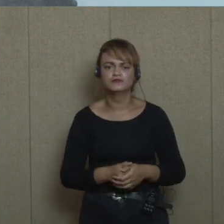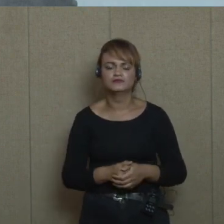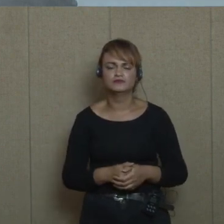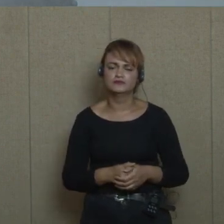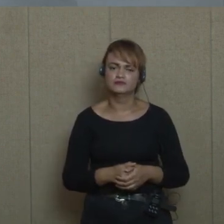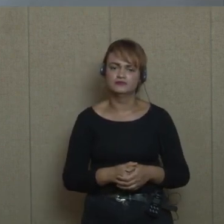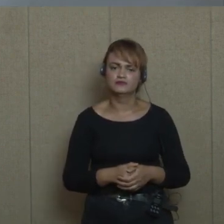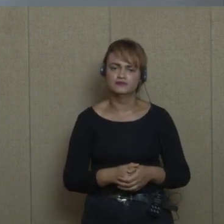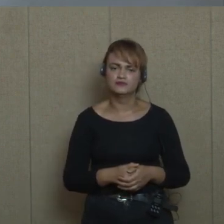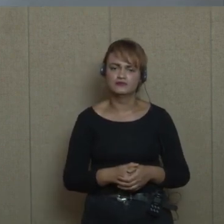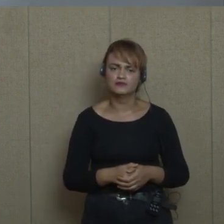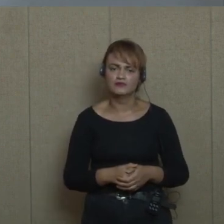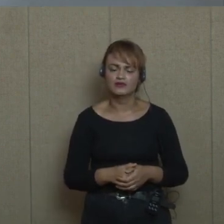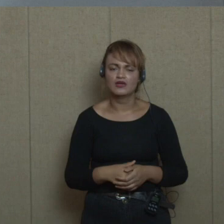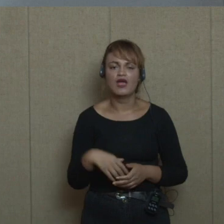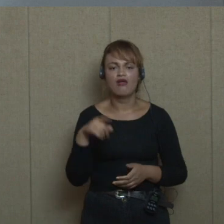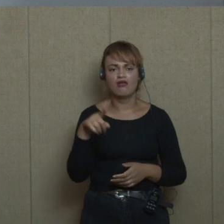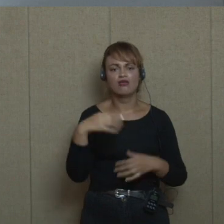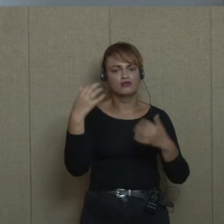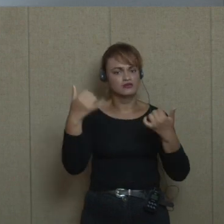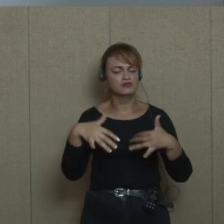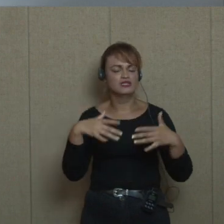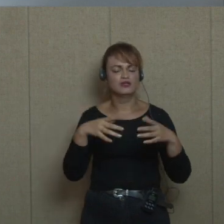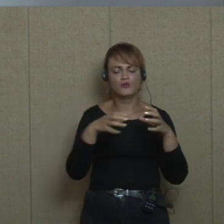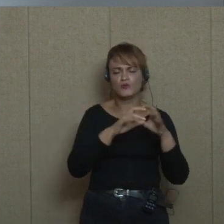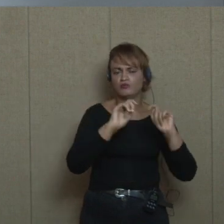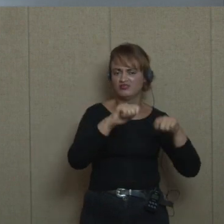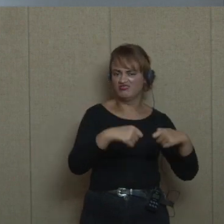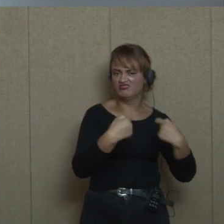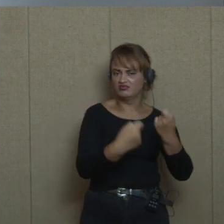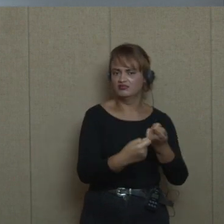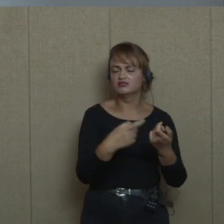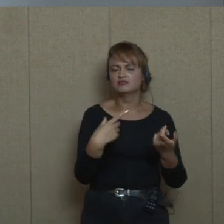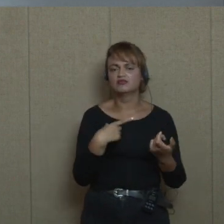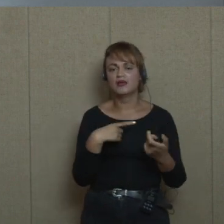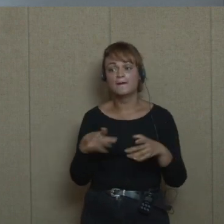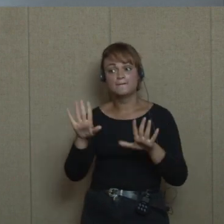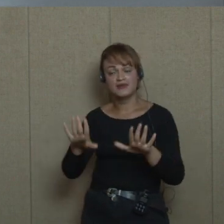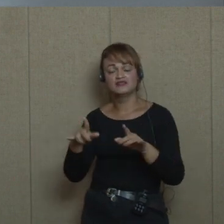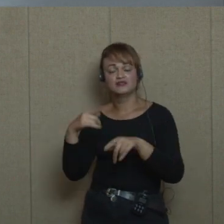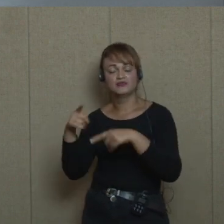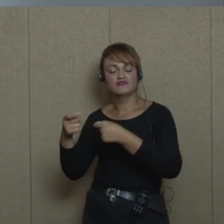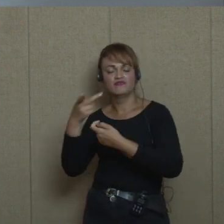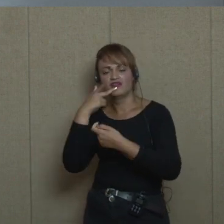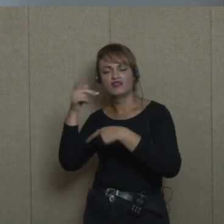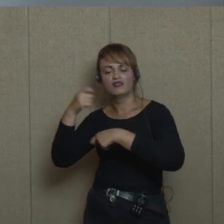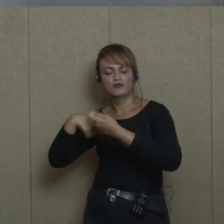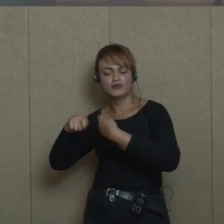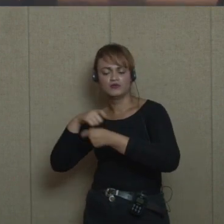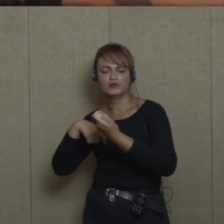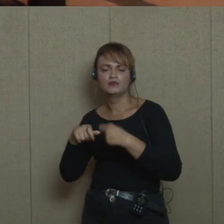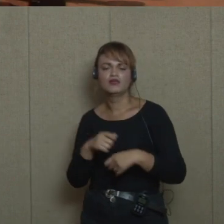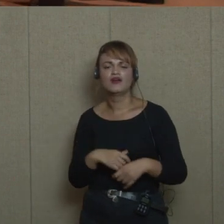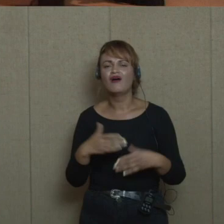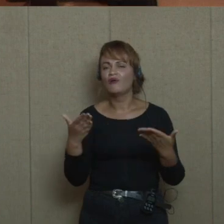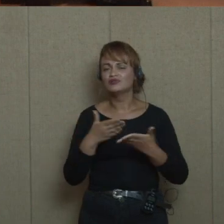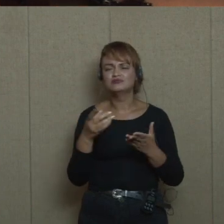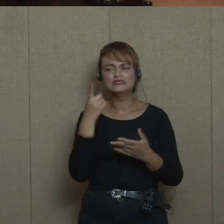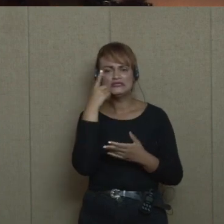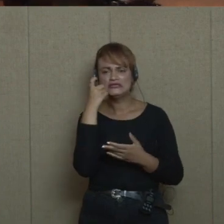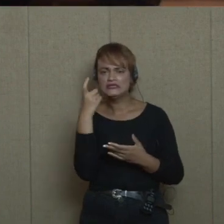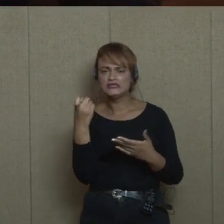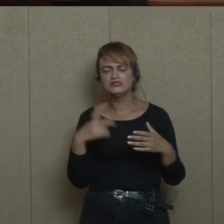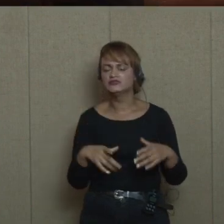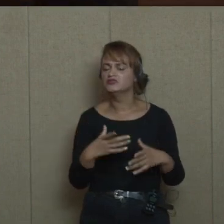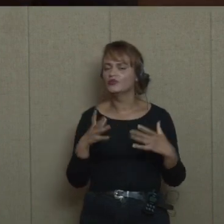Eu mencionei a defesa, a área da defesa, mas posso também mencionar a economia. Hoje é muito interessante, o